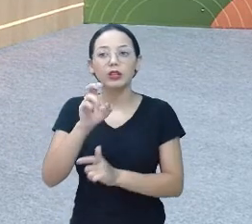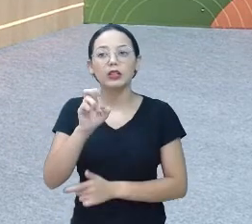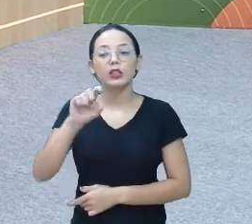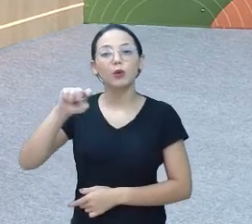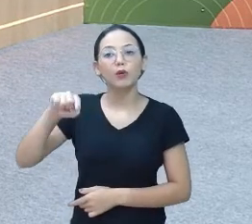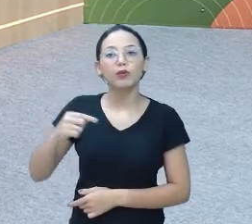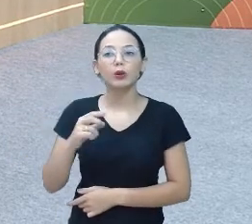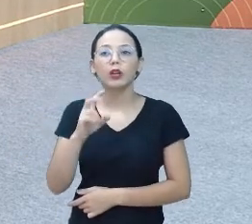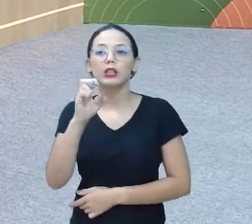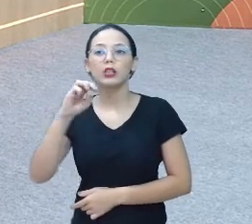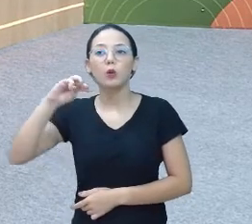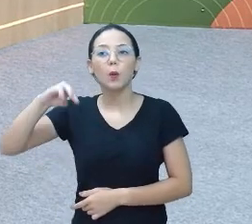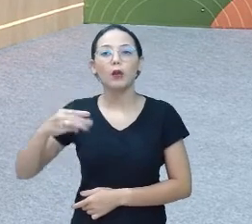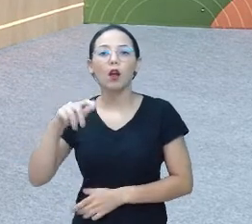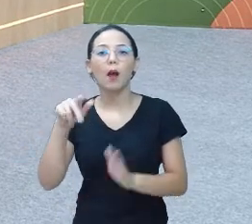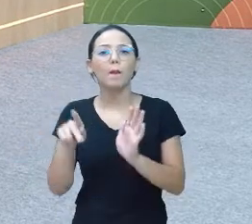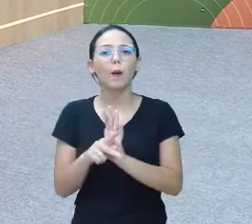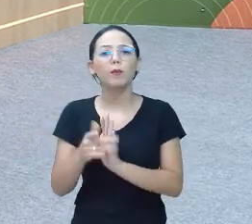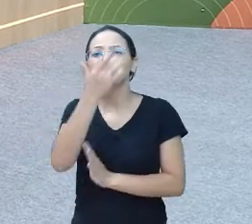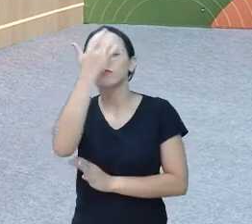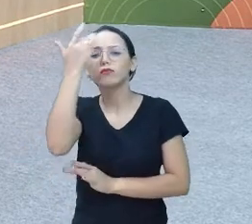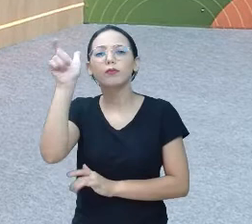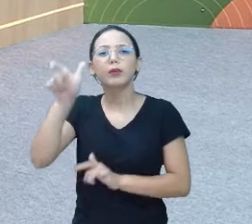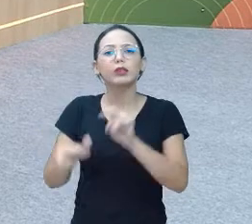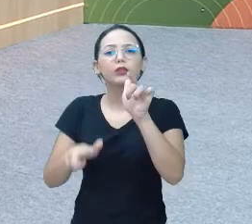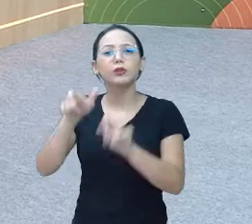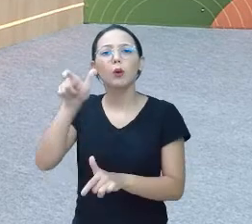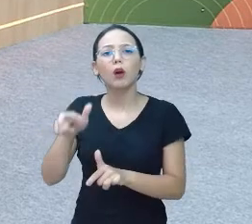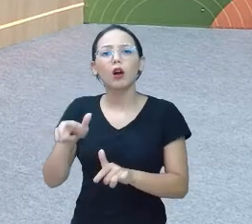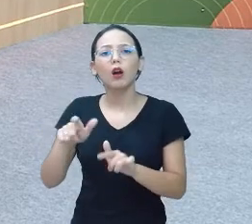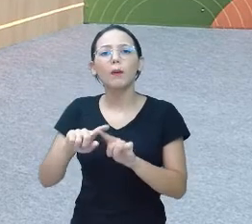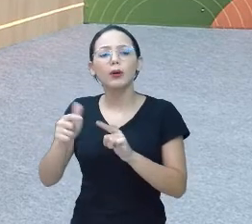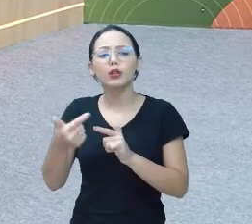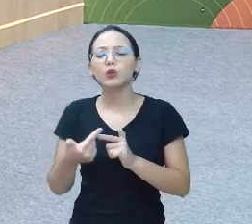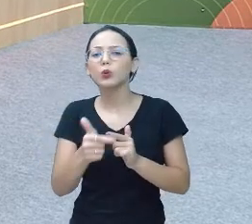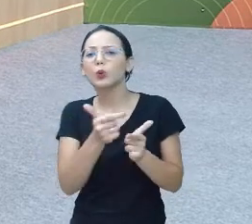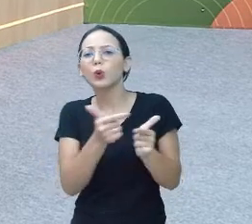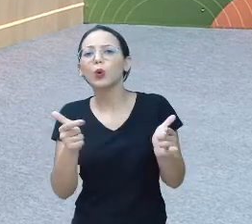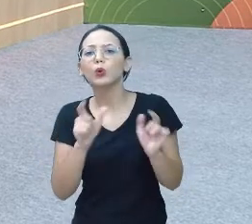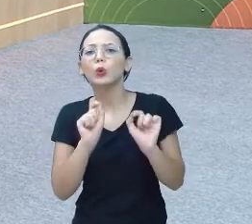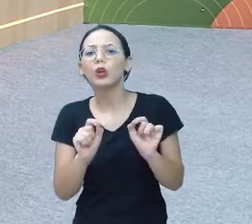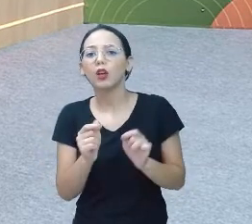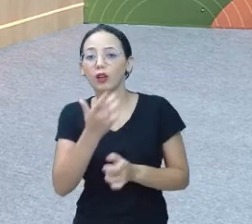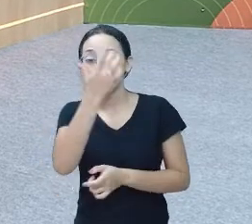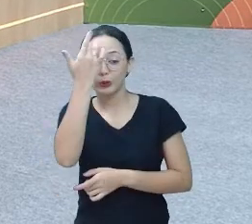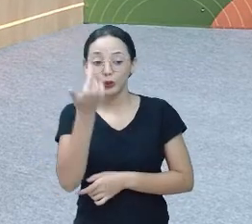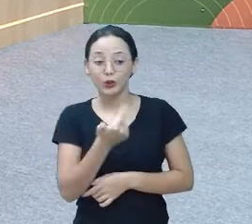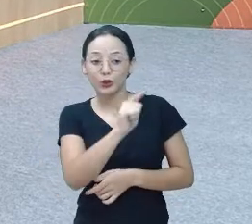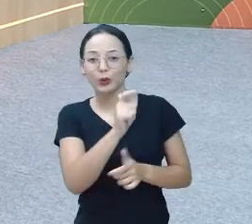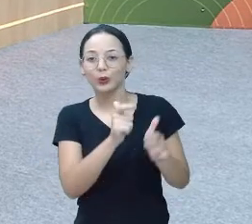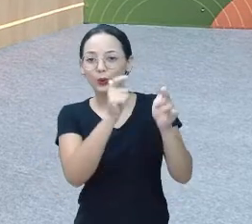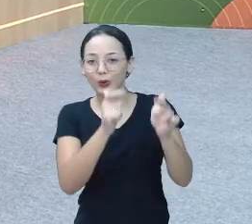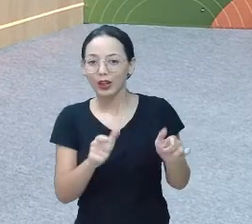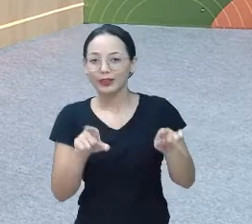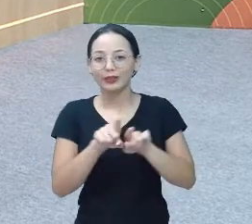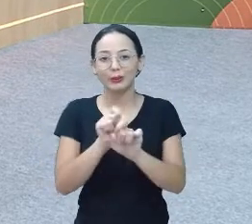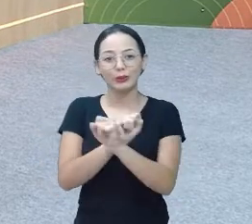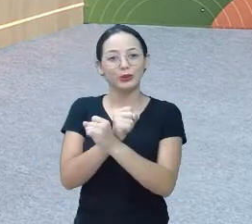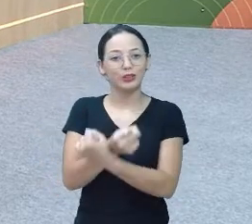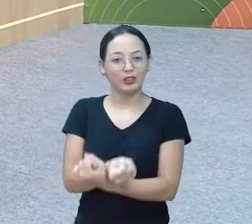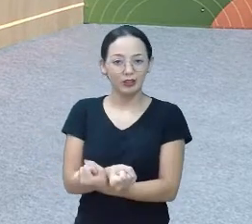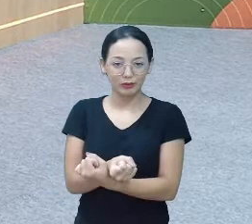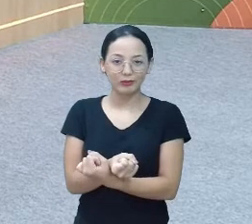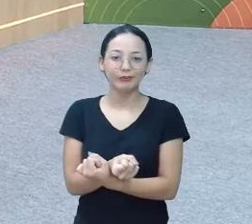5,5 milhões eram de cidadãos. E o restante era o quê? Estrangeiros e escravos.